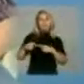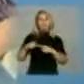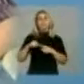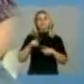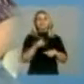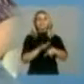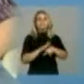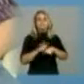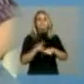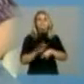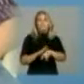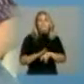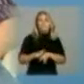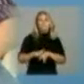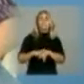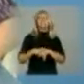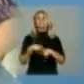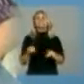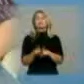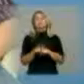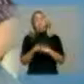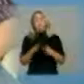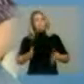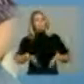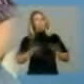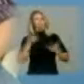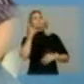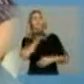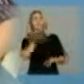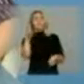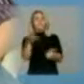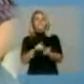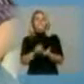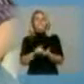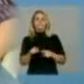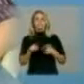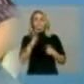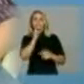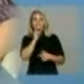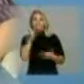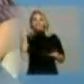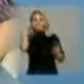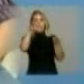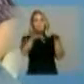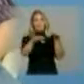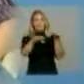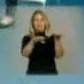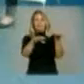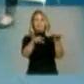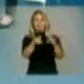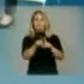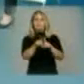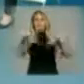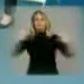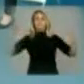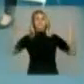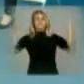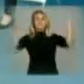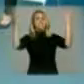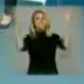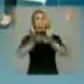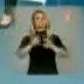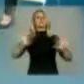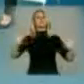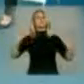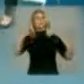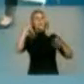aí seria maravilhoso se vocês conseguissem, né? Mas dentro do Congresso Nacional. E dentro do Congresso, eu acho que uma sessão em homenagem